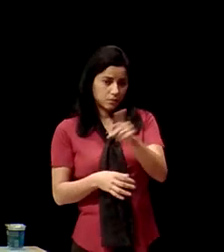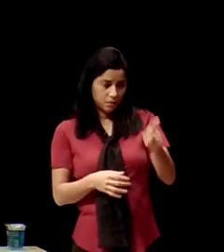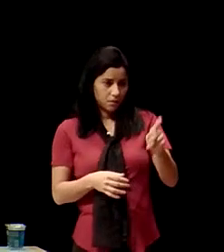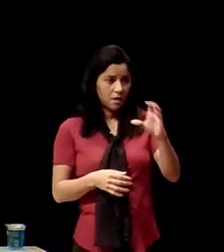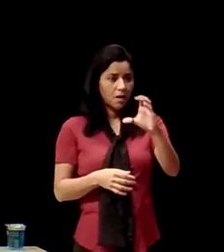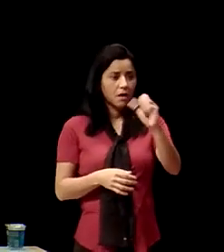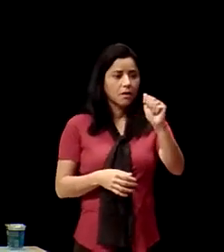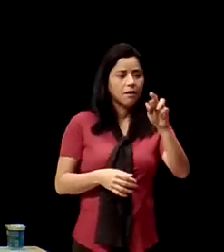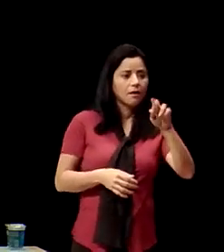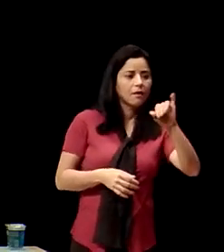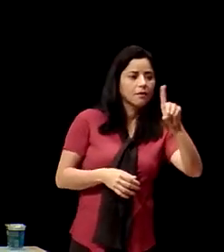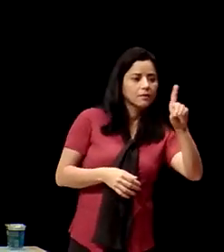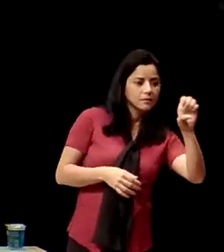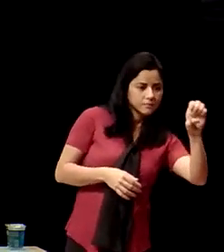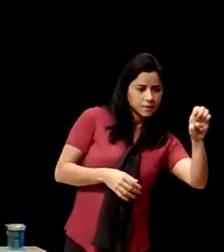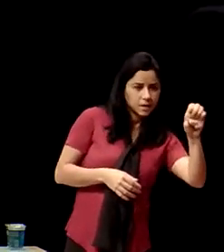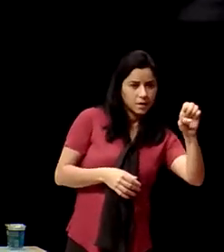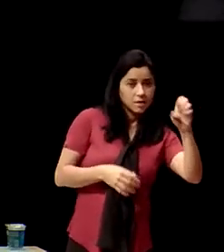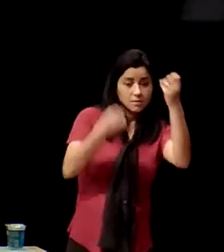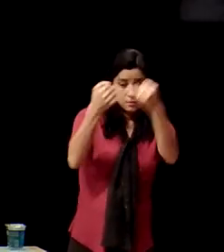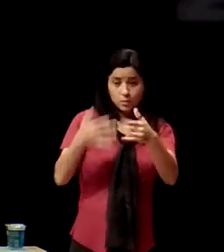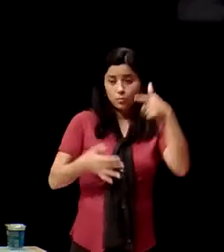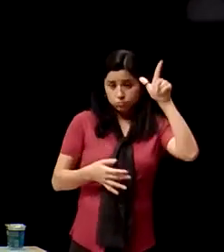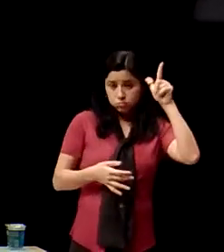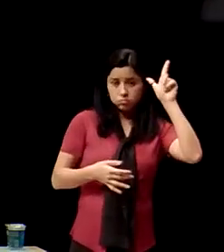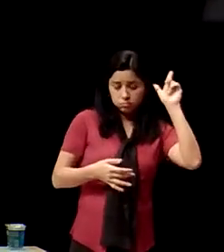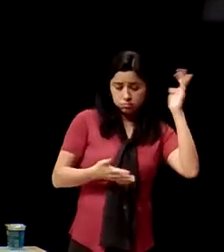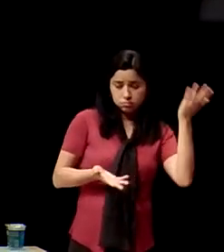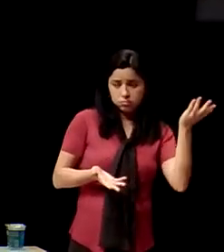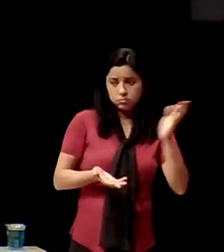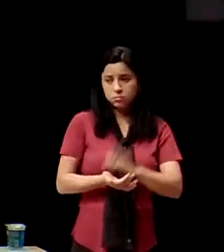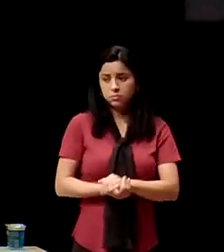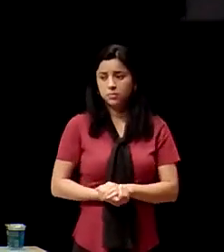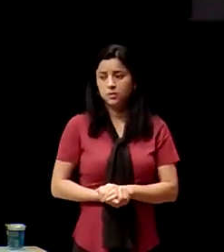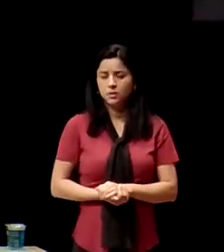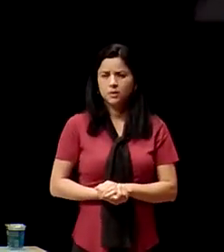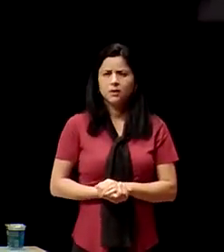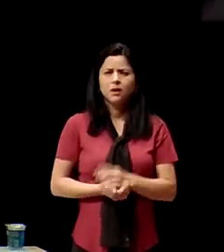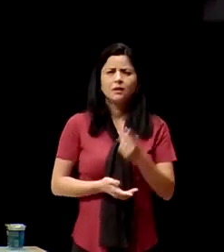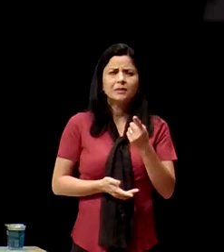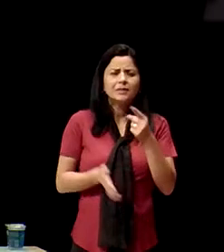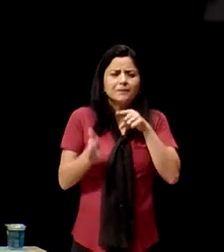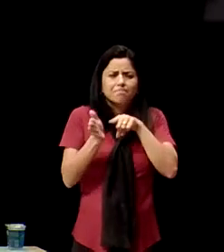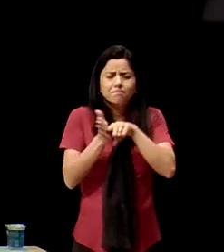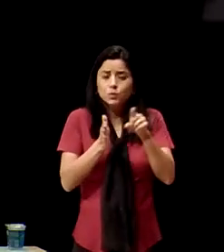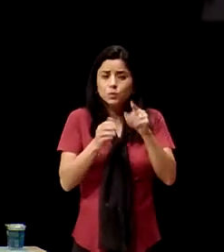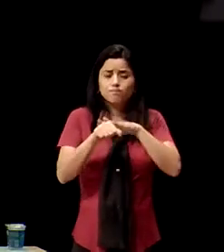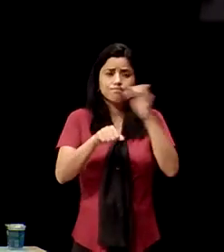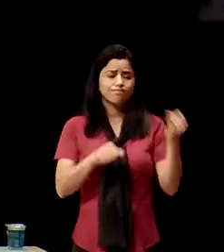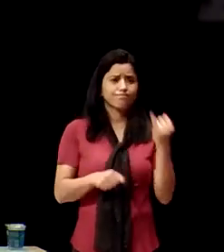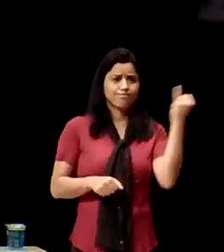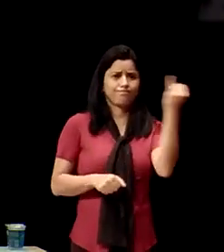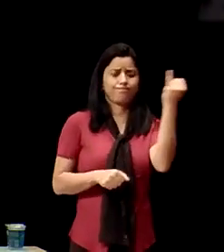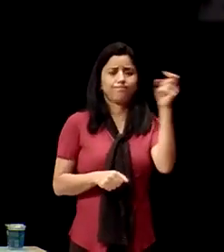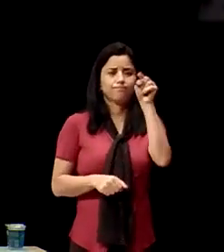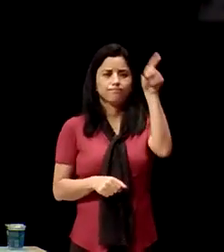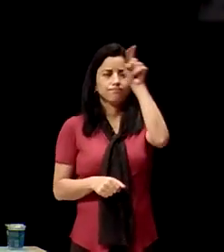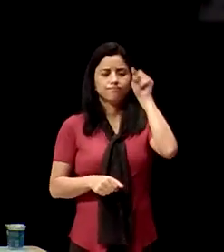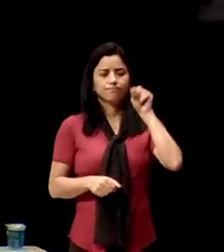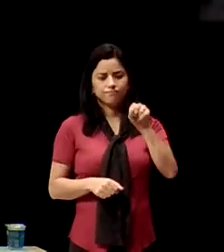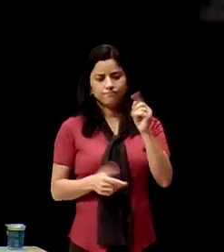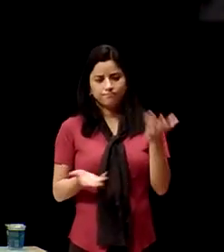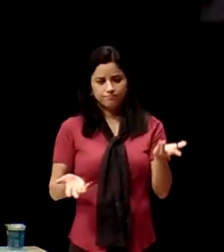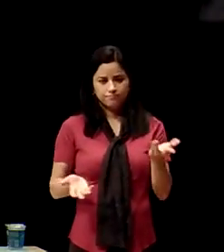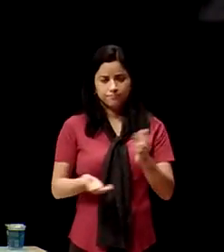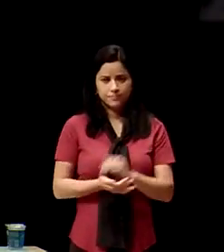disse ontem. So the key question, a pergunta chave, concerns the nature